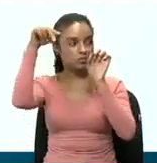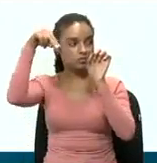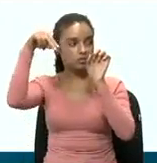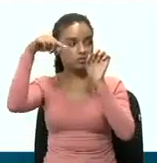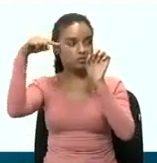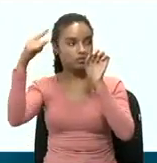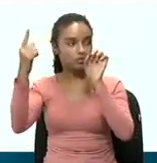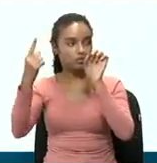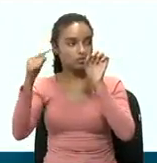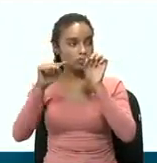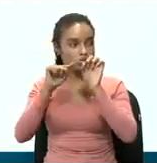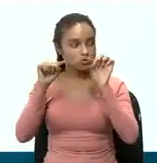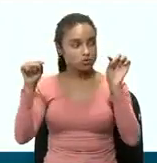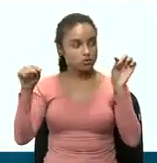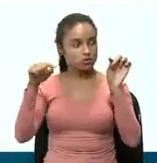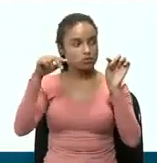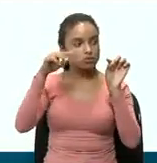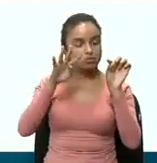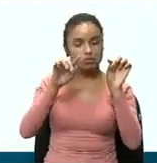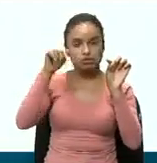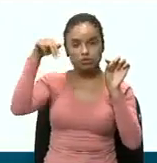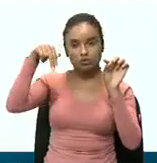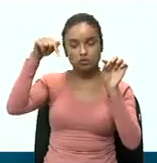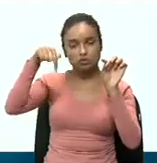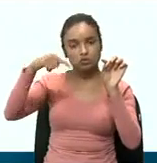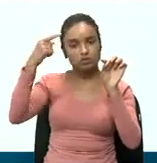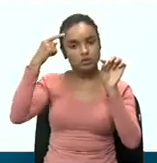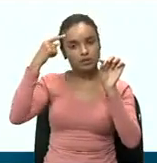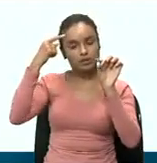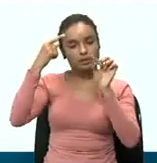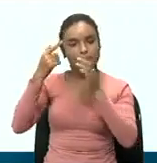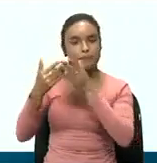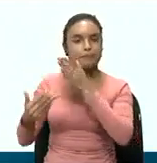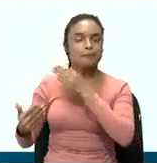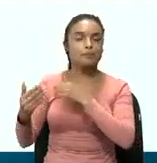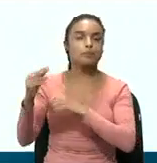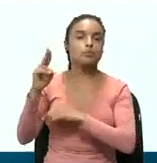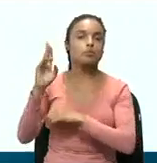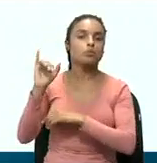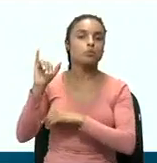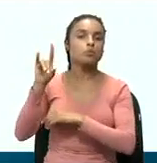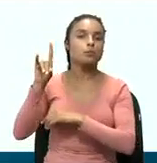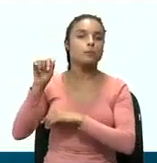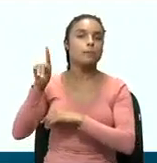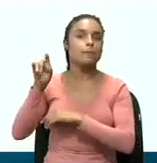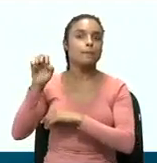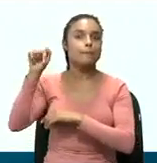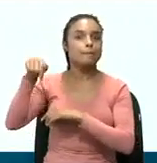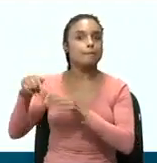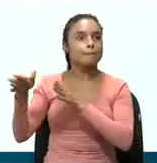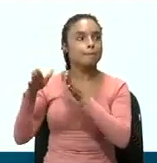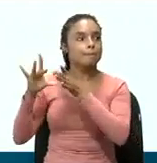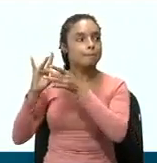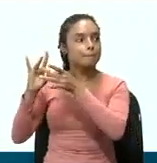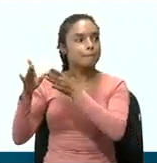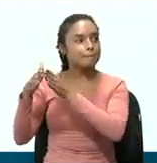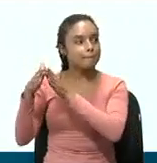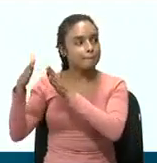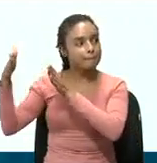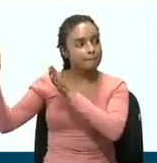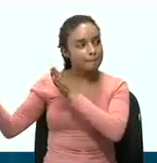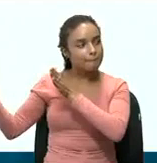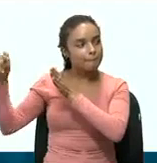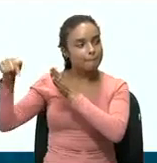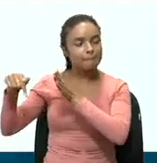pensar, porque esse expoente perdeu uma unidade, né? Se você for olhar bem, esse expoente perdeu